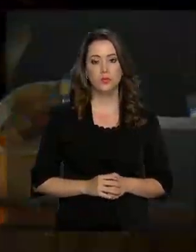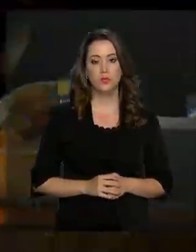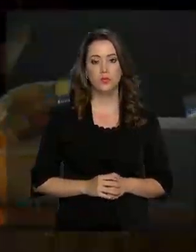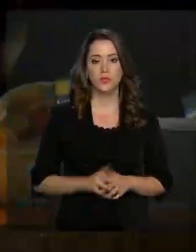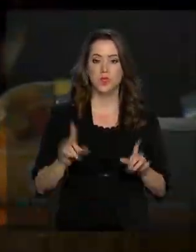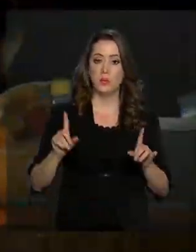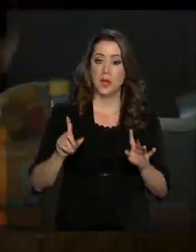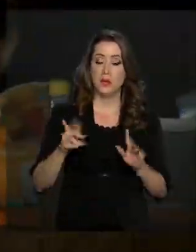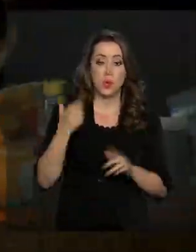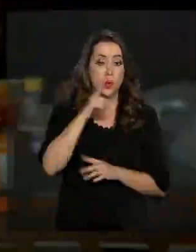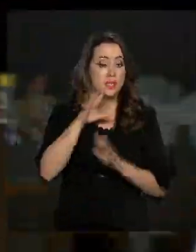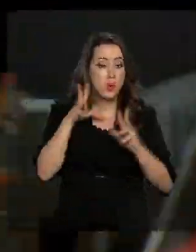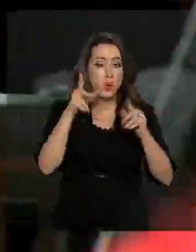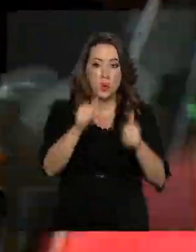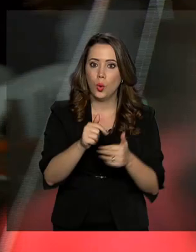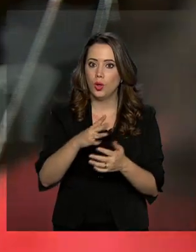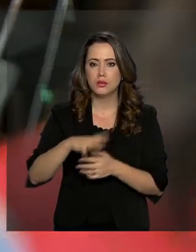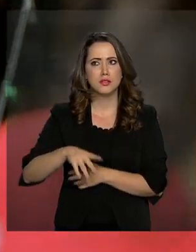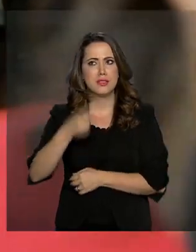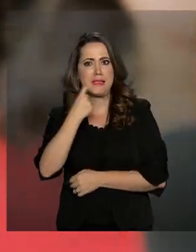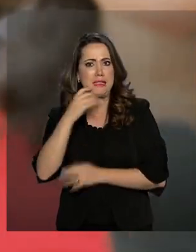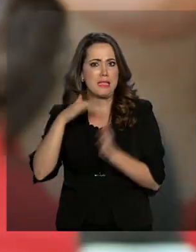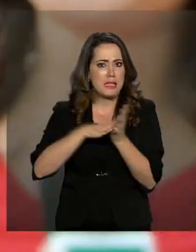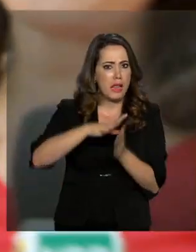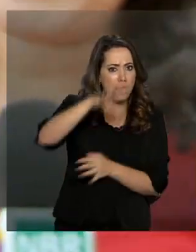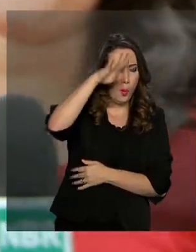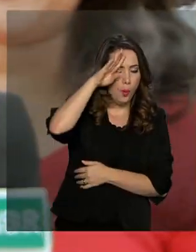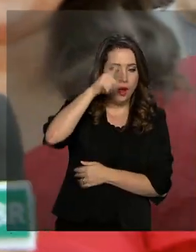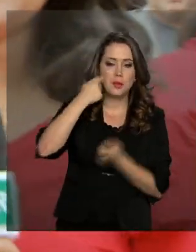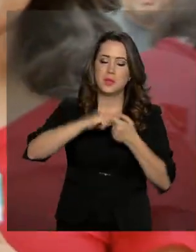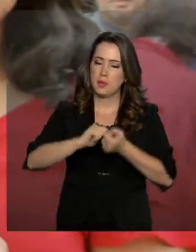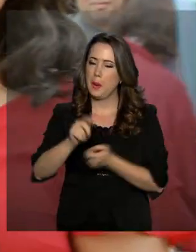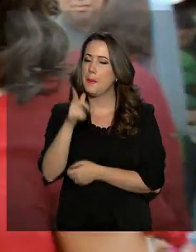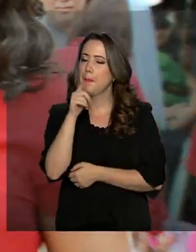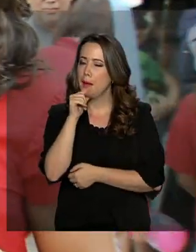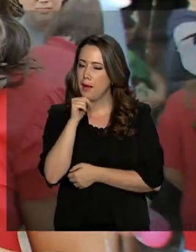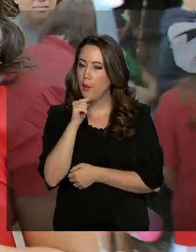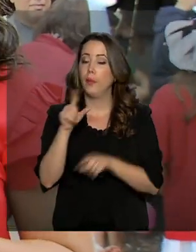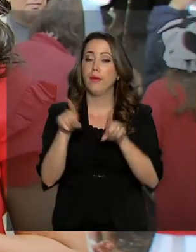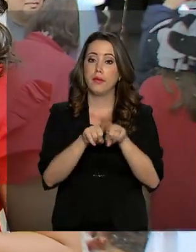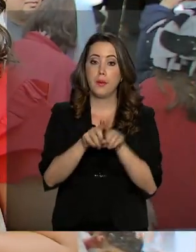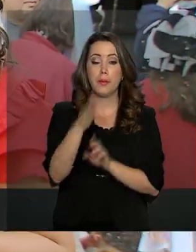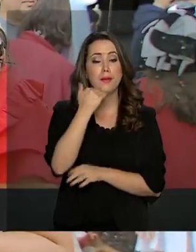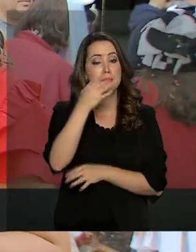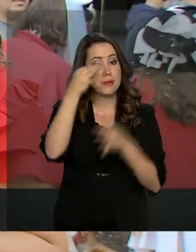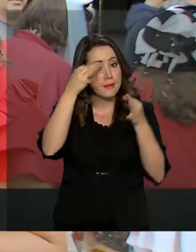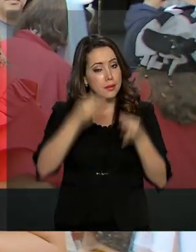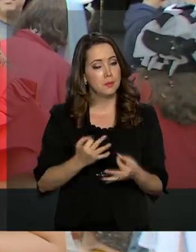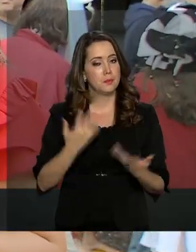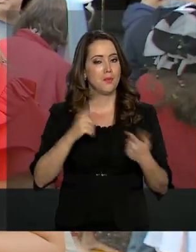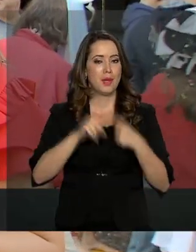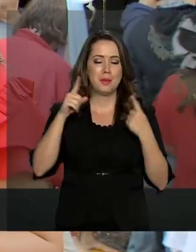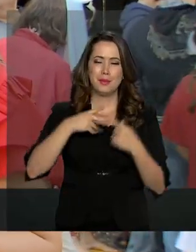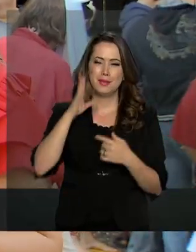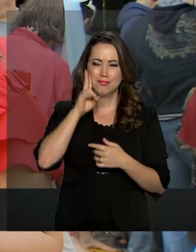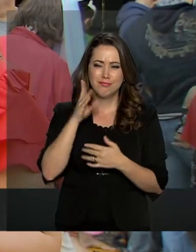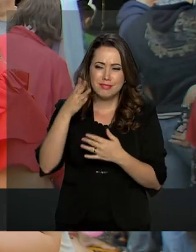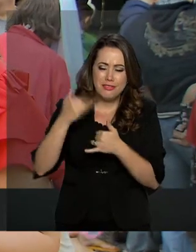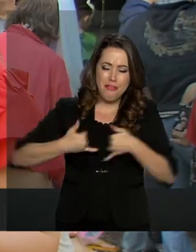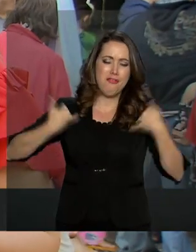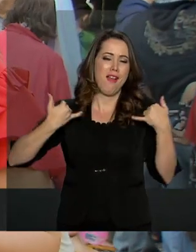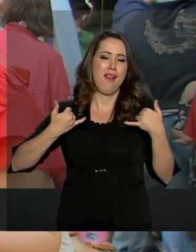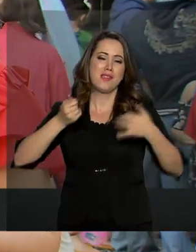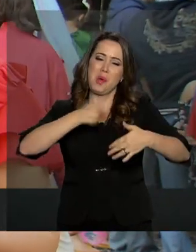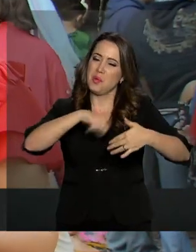Para dar conta dessa maratona não tem jeito, tem que beber água e comer bem. Mas no meio de tanta festa dá uma preguiça de encarar a cozinha. E